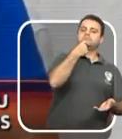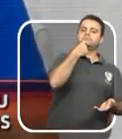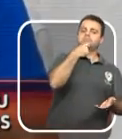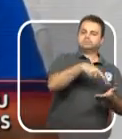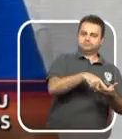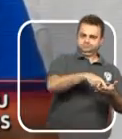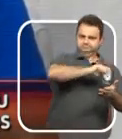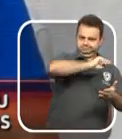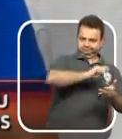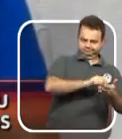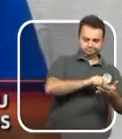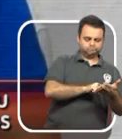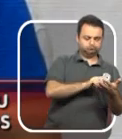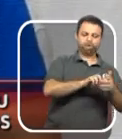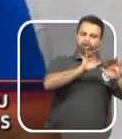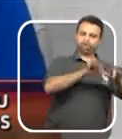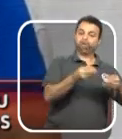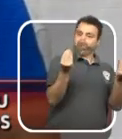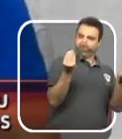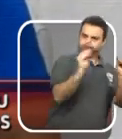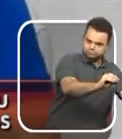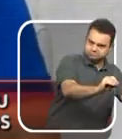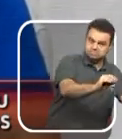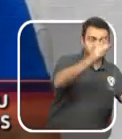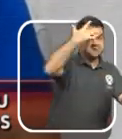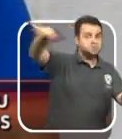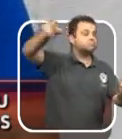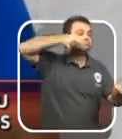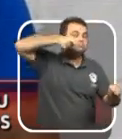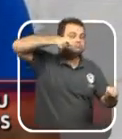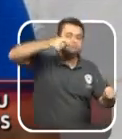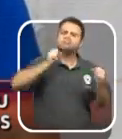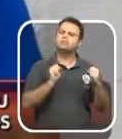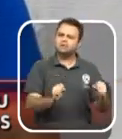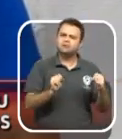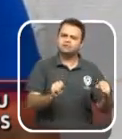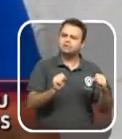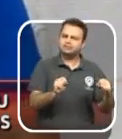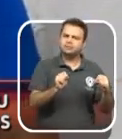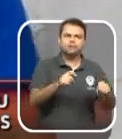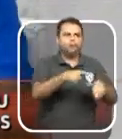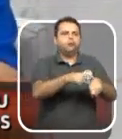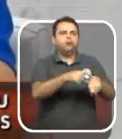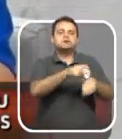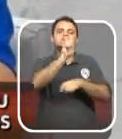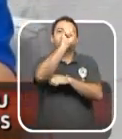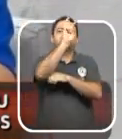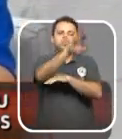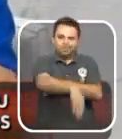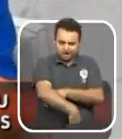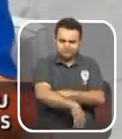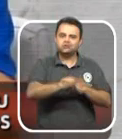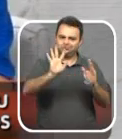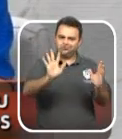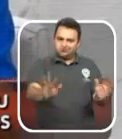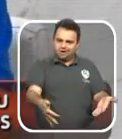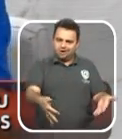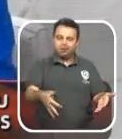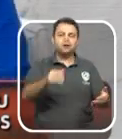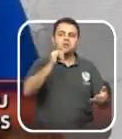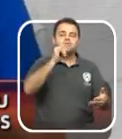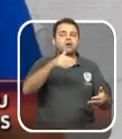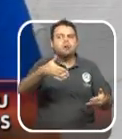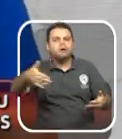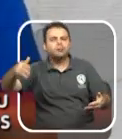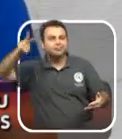o que o vereador está propondo, né? Ela entra, baixa o aplicativo, quem não baixou ainda o aplicativo, por